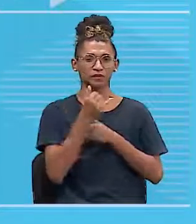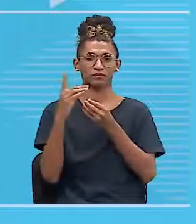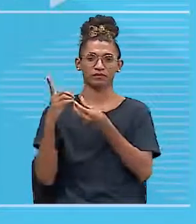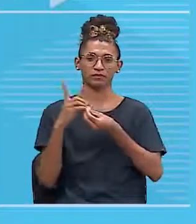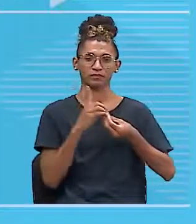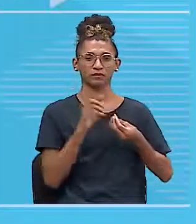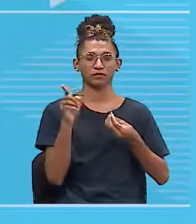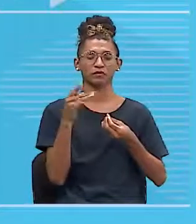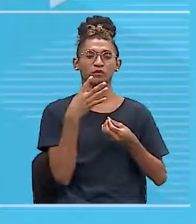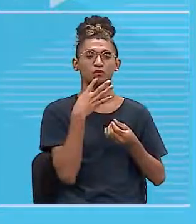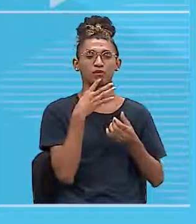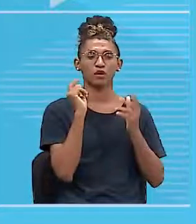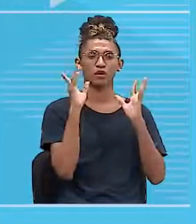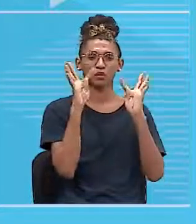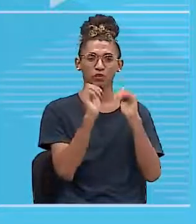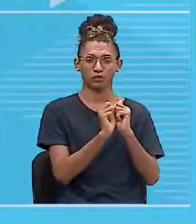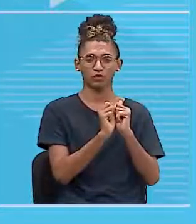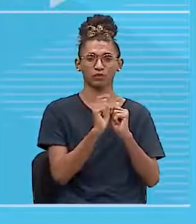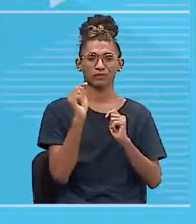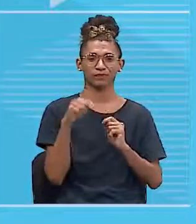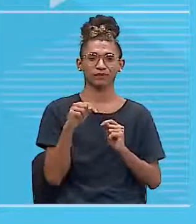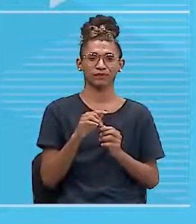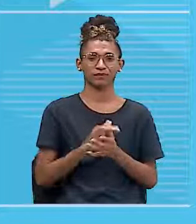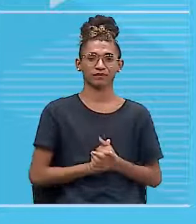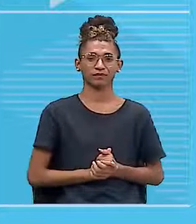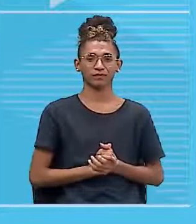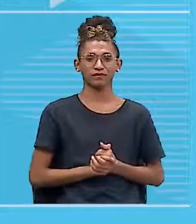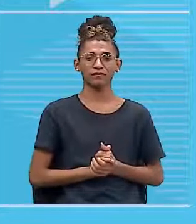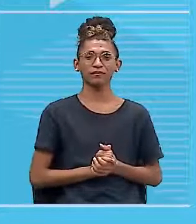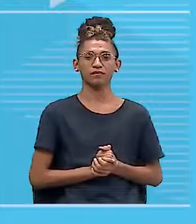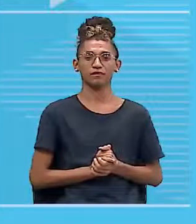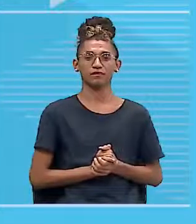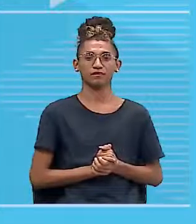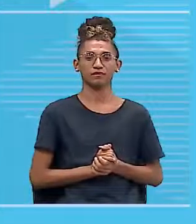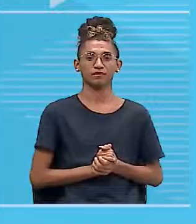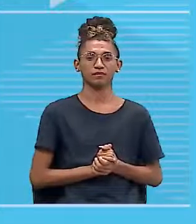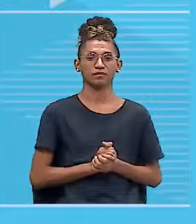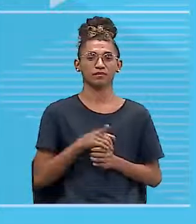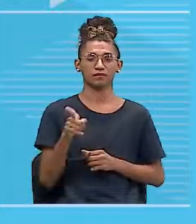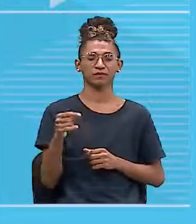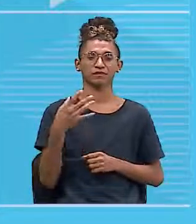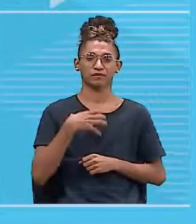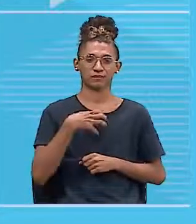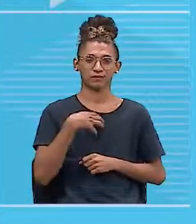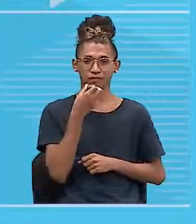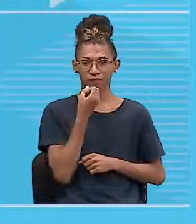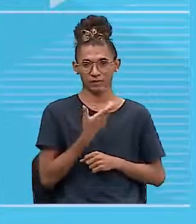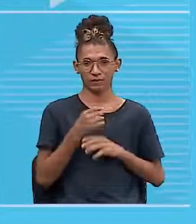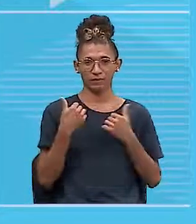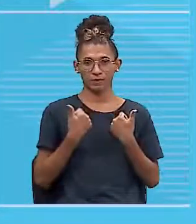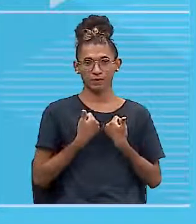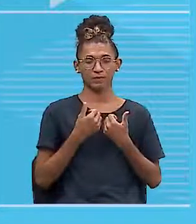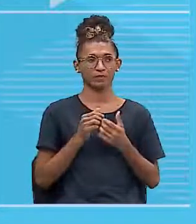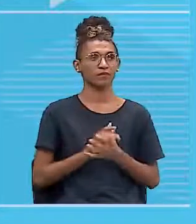técnica pedagógica e muitos professores aí para que você se sinta mais à vontade ainda vamos embora menino